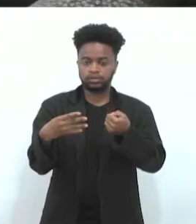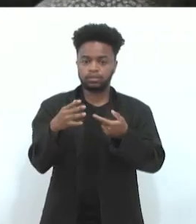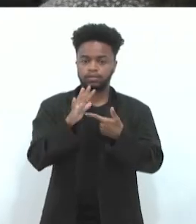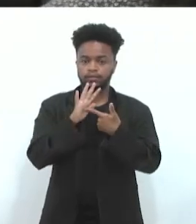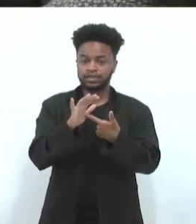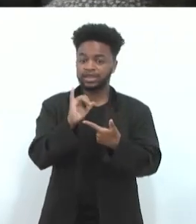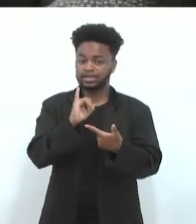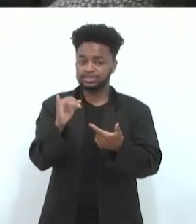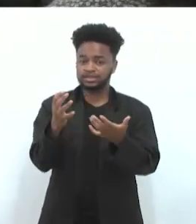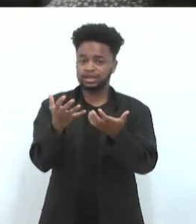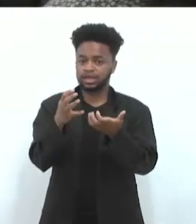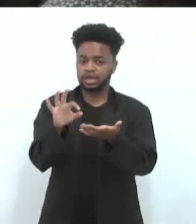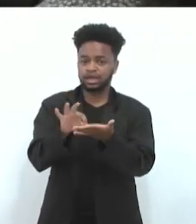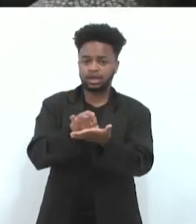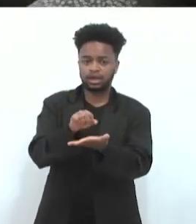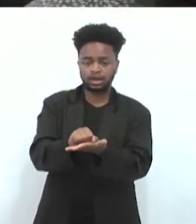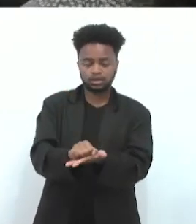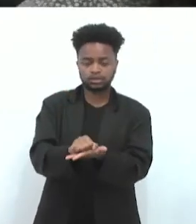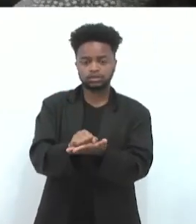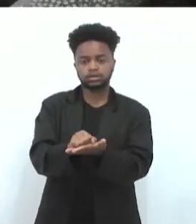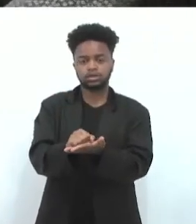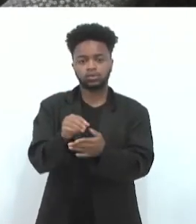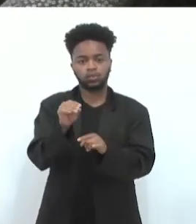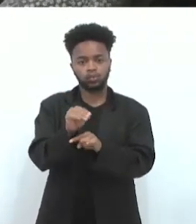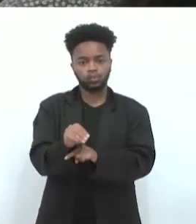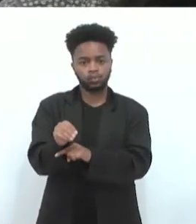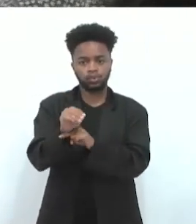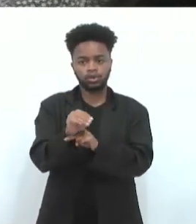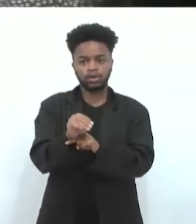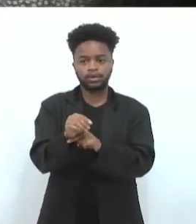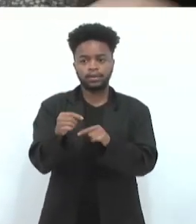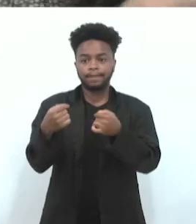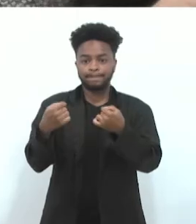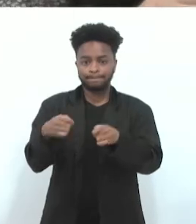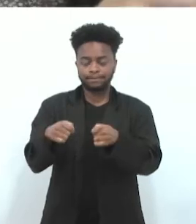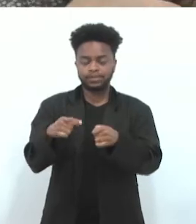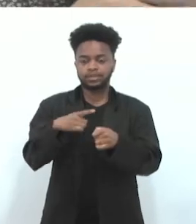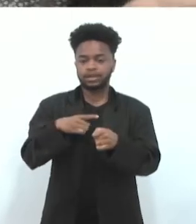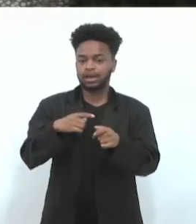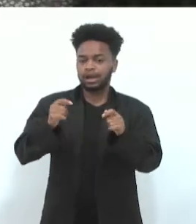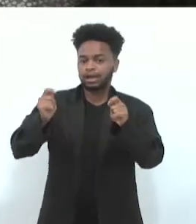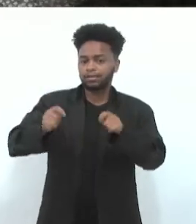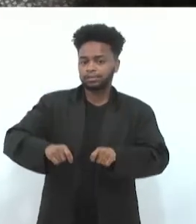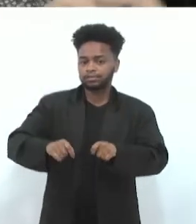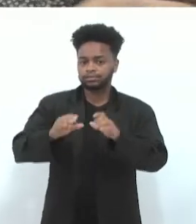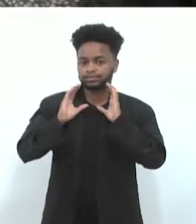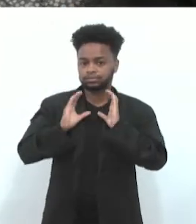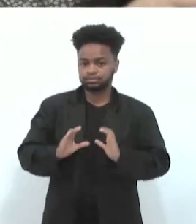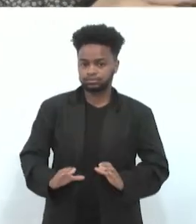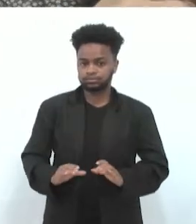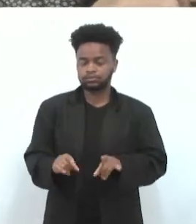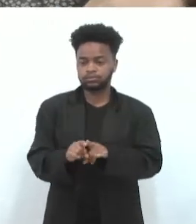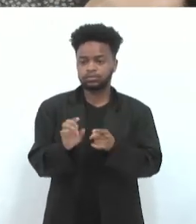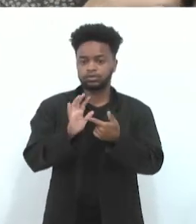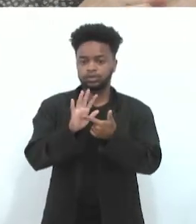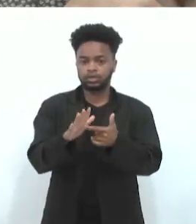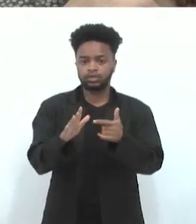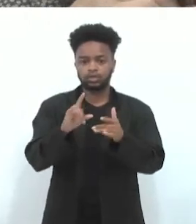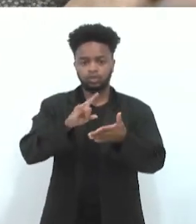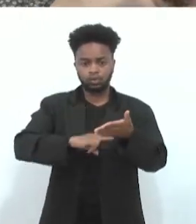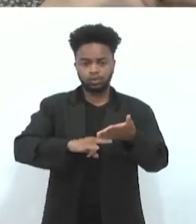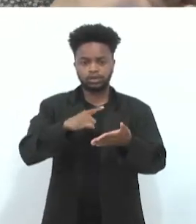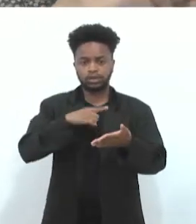cadastramento como protetor ou cuidador, o interessado deverá ser civilmente capaz de apresentar os seguintes documentos. Aí fala de